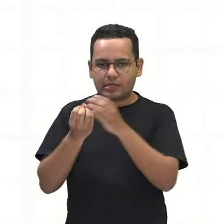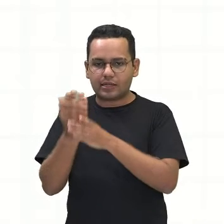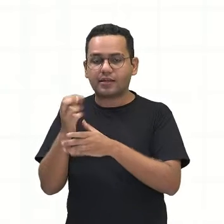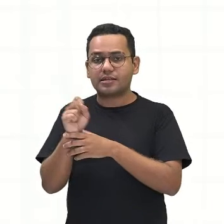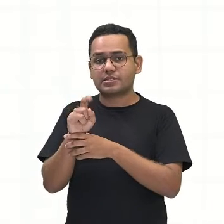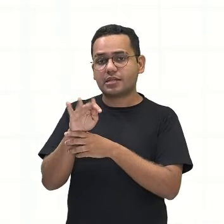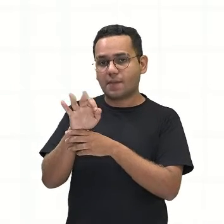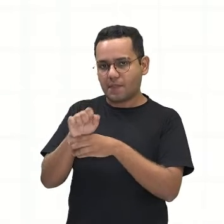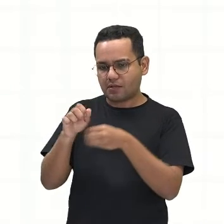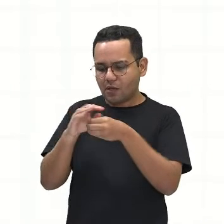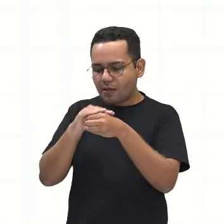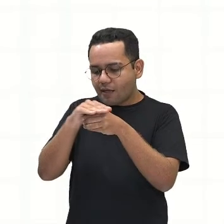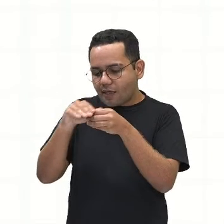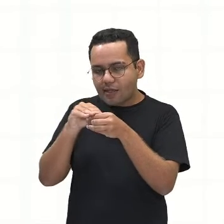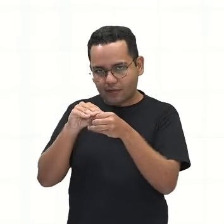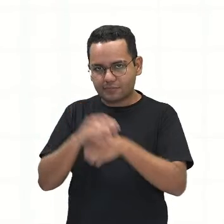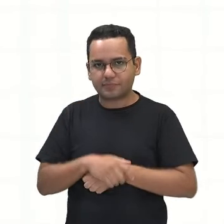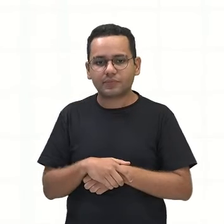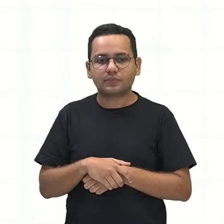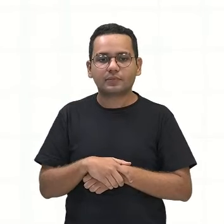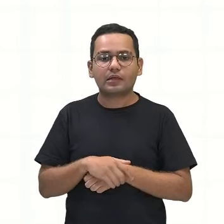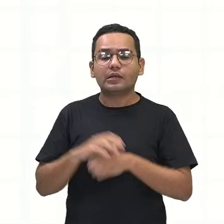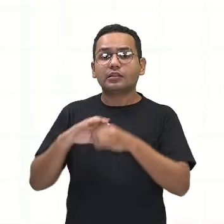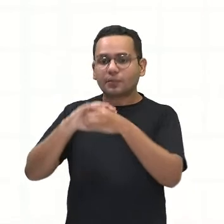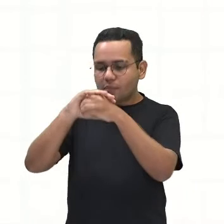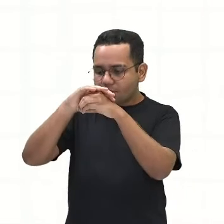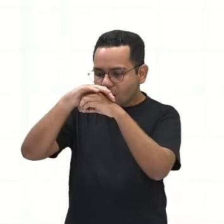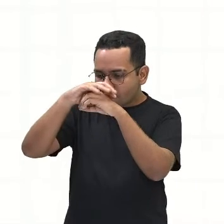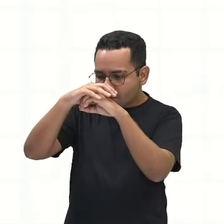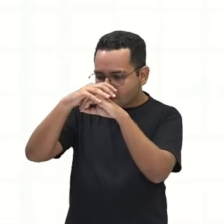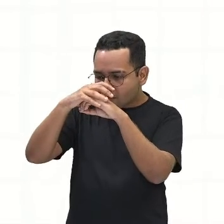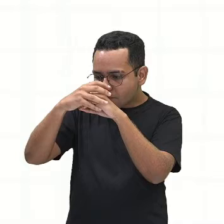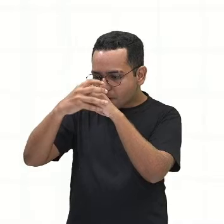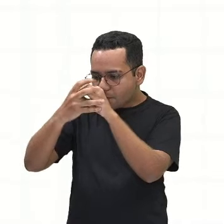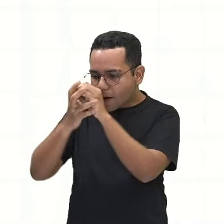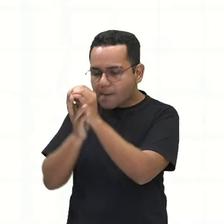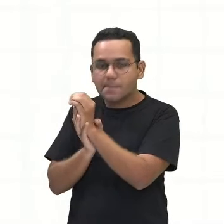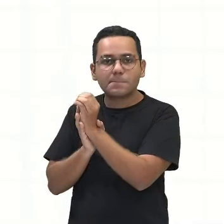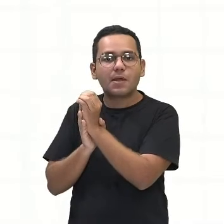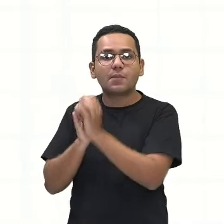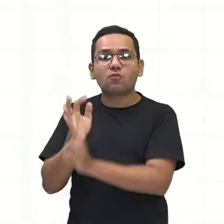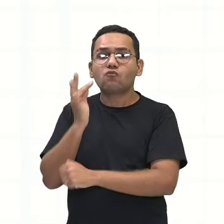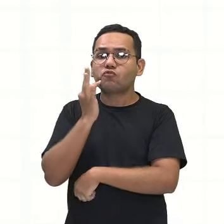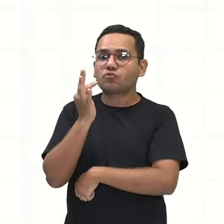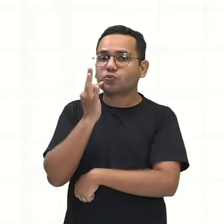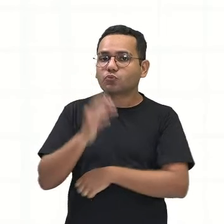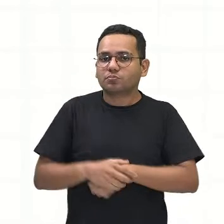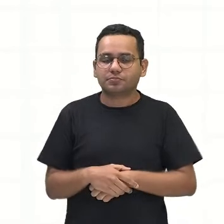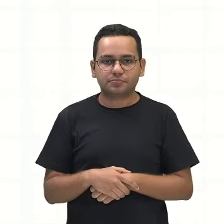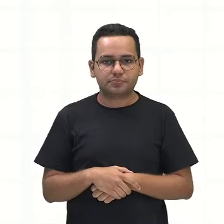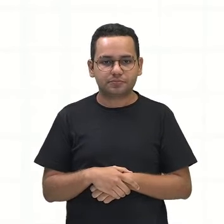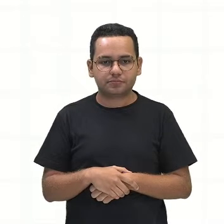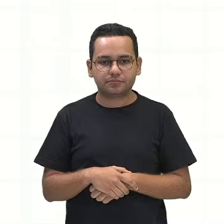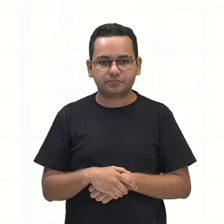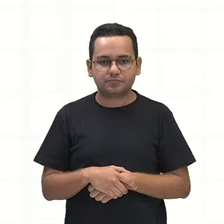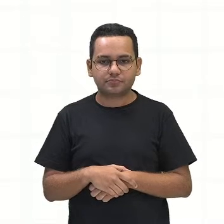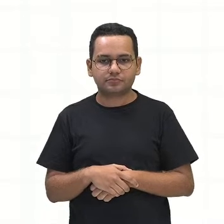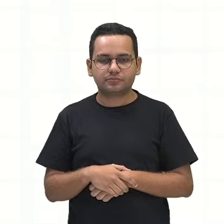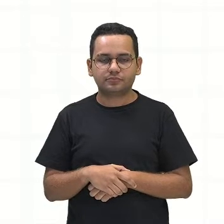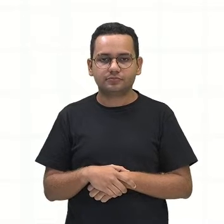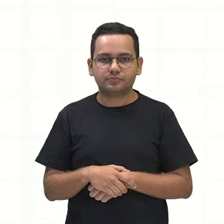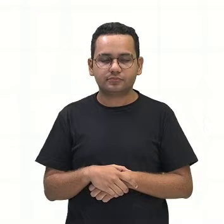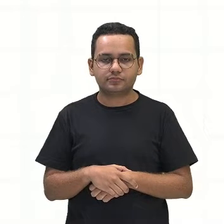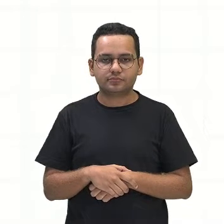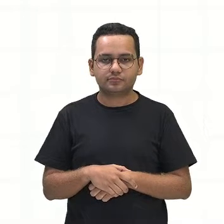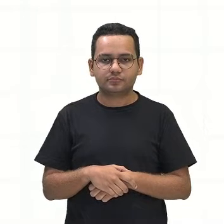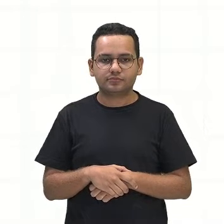e as sementes ali também são envolvidas pelos frutos, tá? Que é o que caracterizam